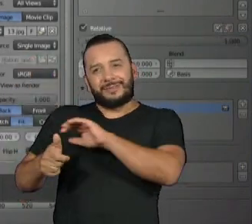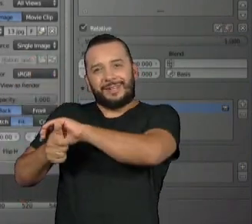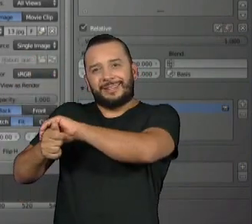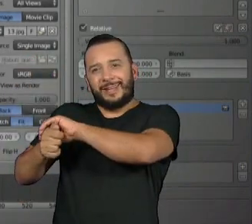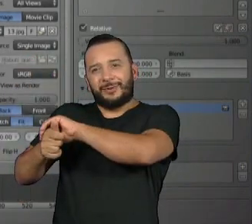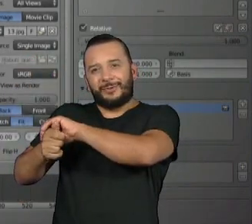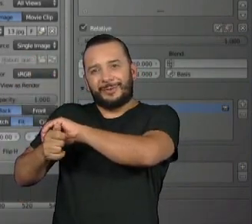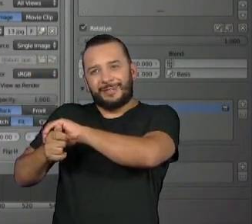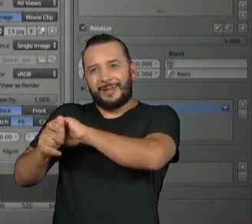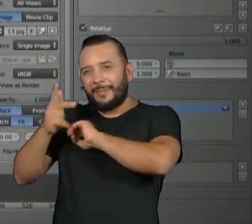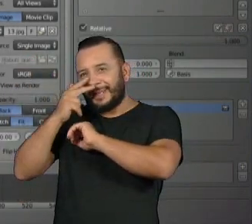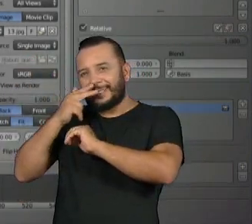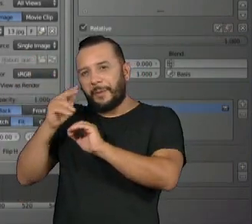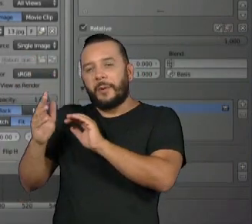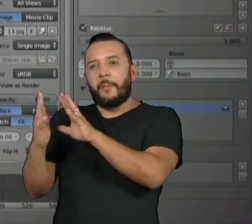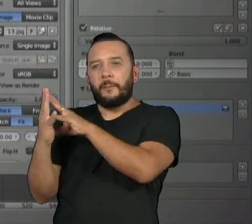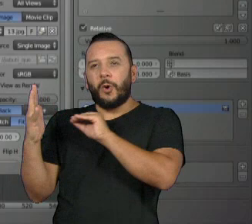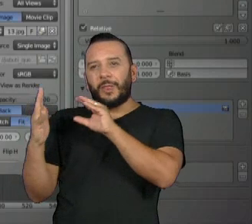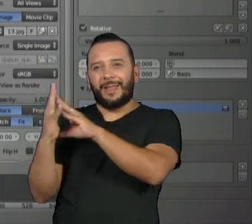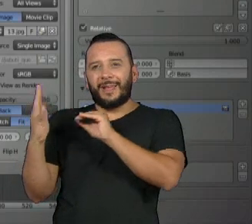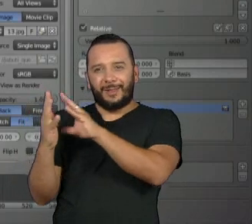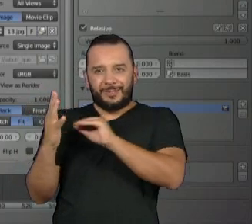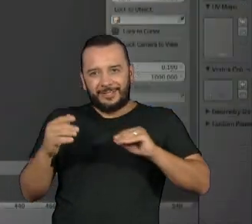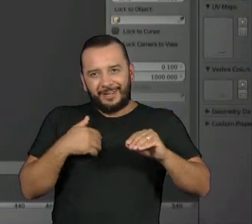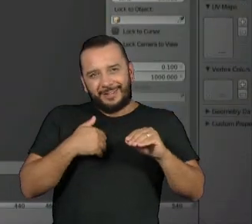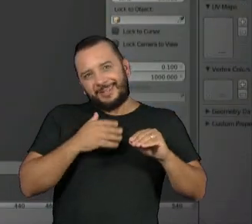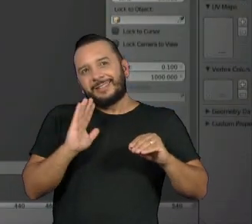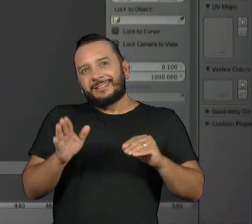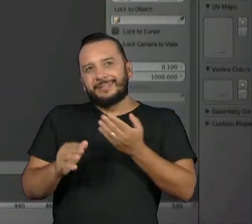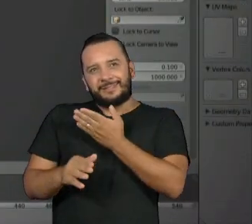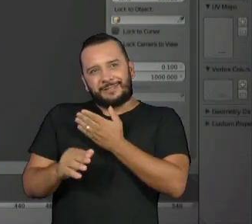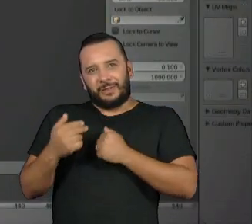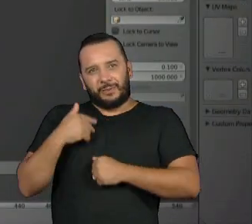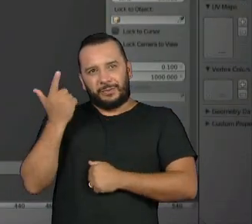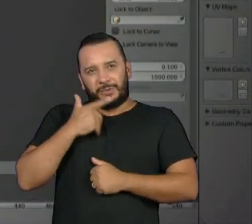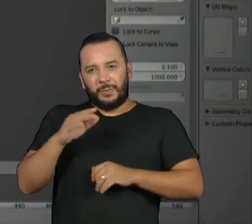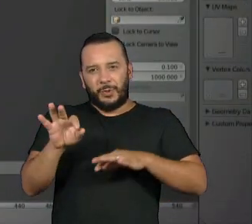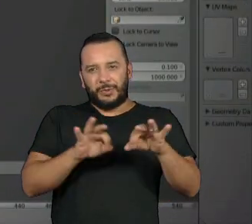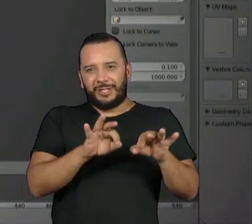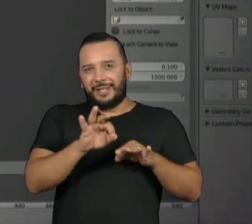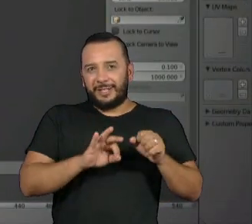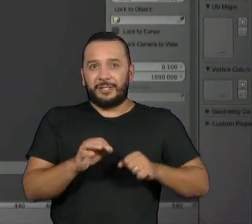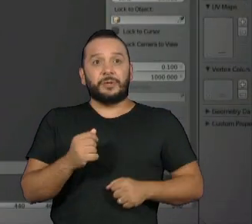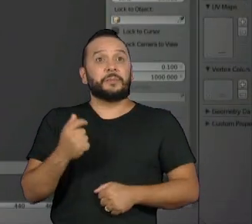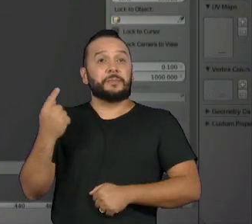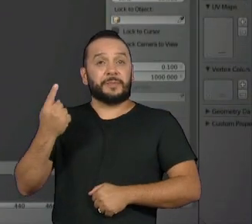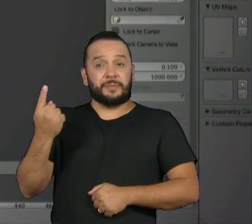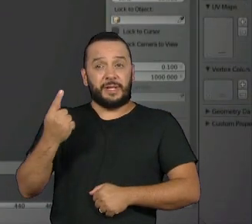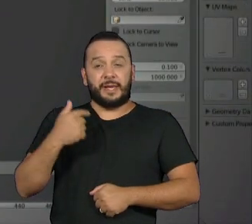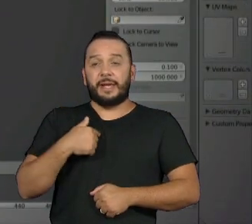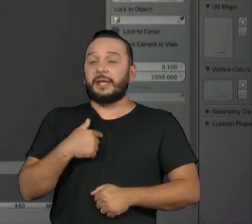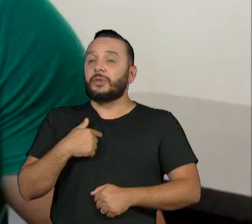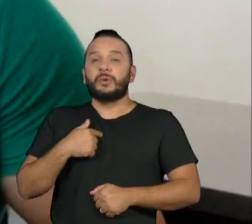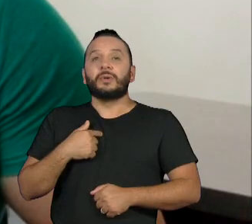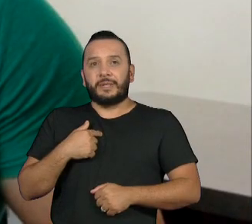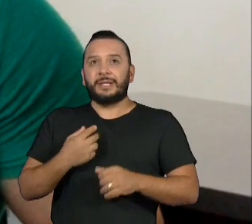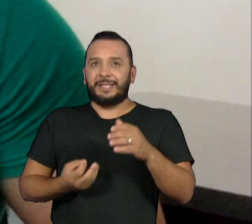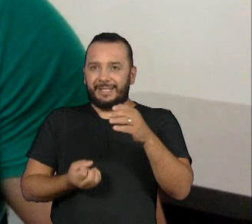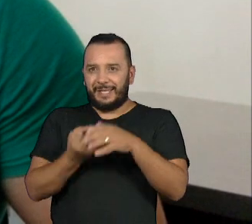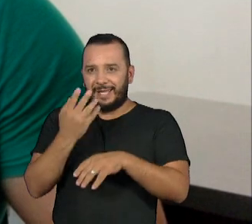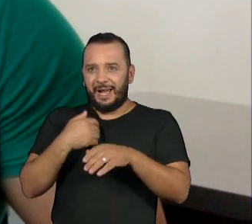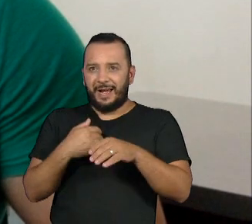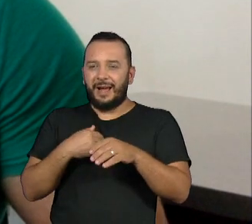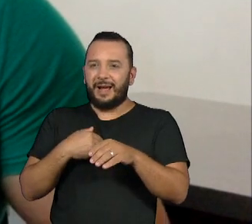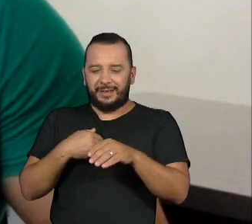de referência para o projeto pioneiro. O primeiro desafio foi a gente projetar esse